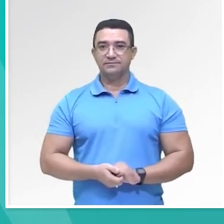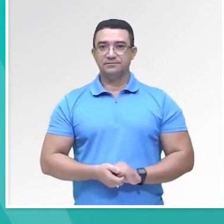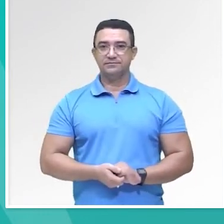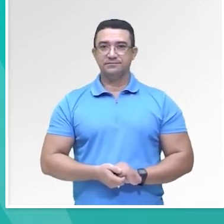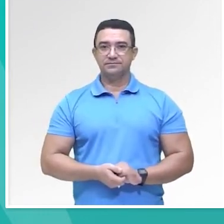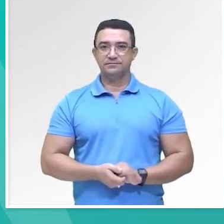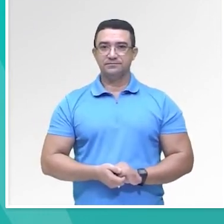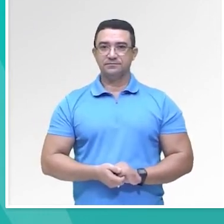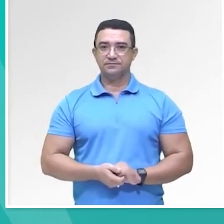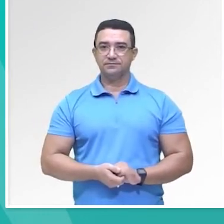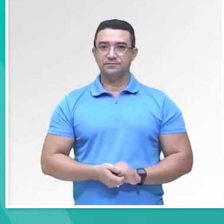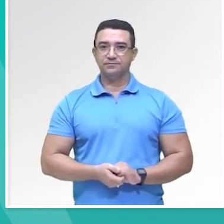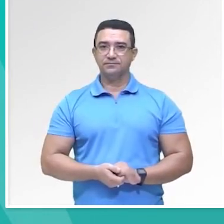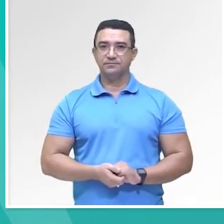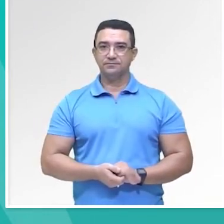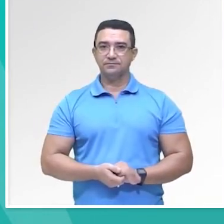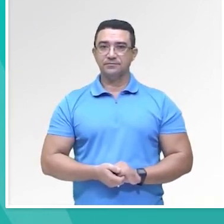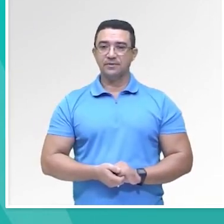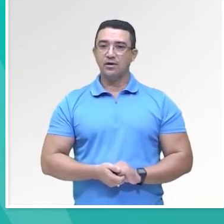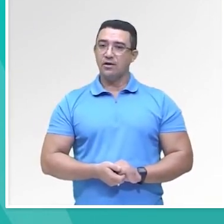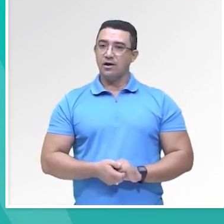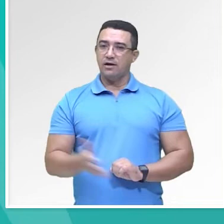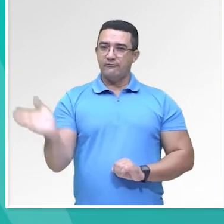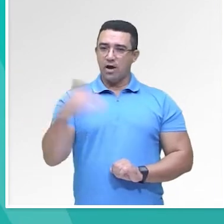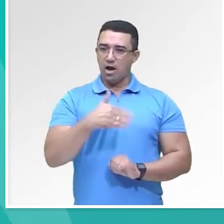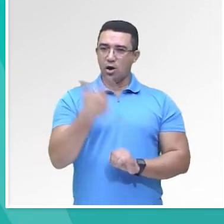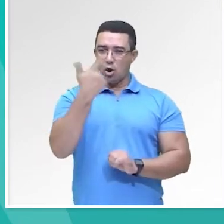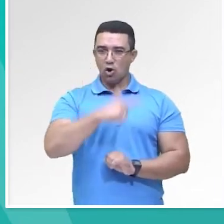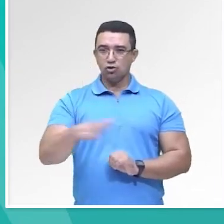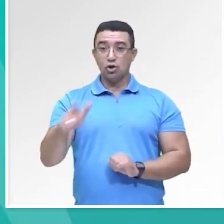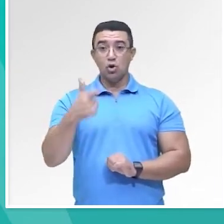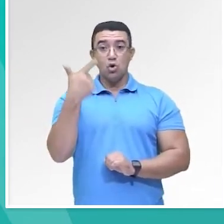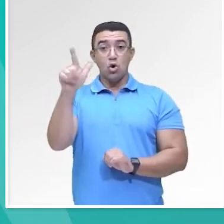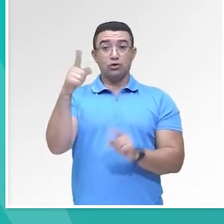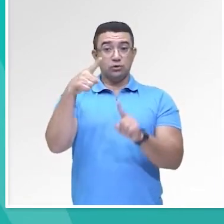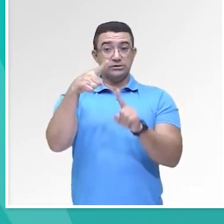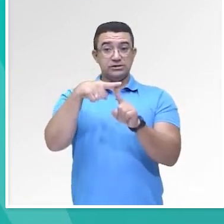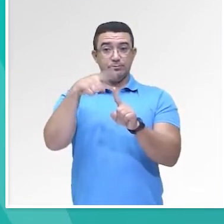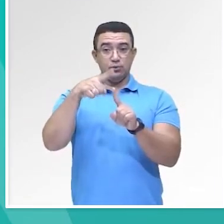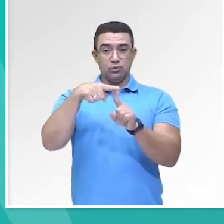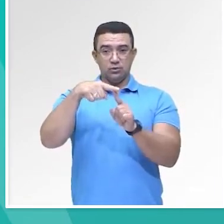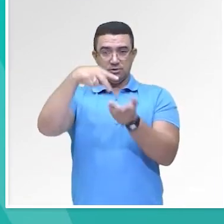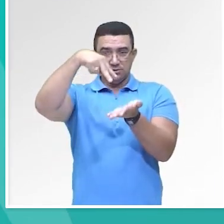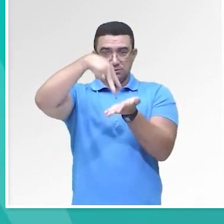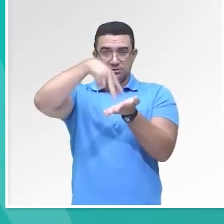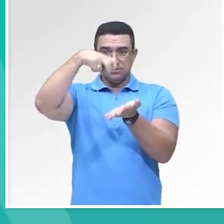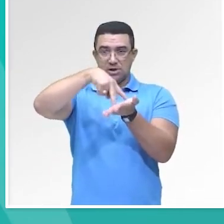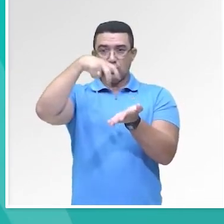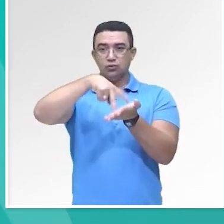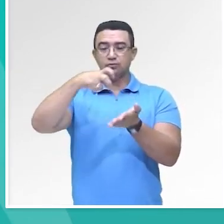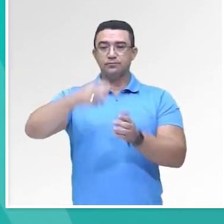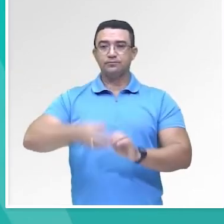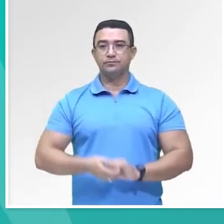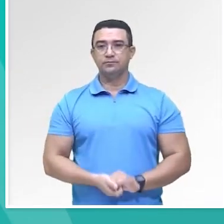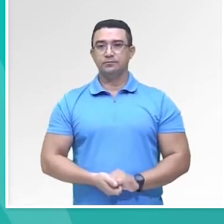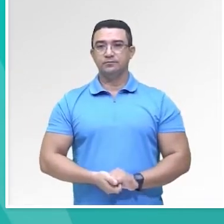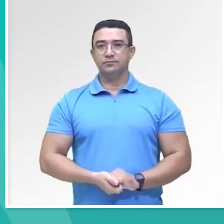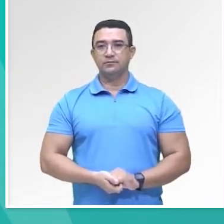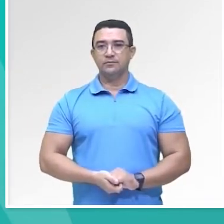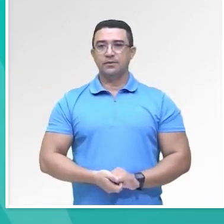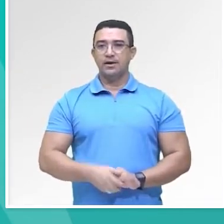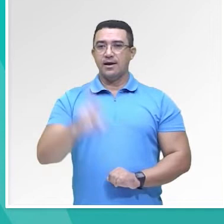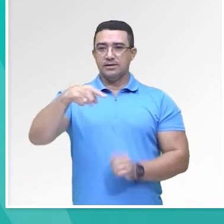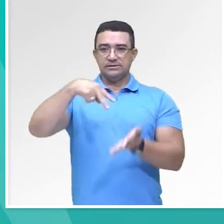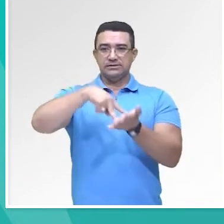triplo, certo? E vamos prosseguir, nós temos mais outros 2 tipos de salto. Esse próximo se chama salto